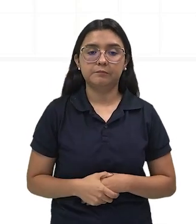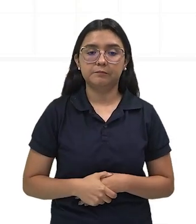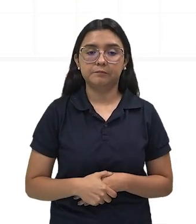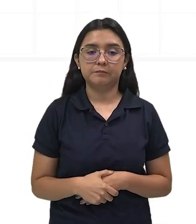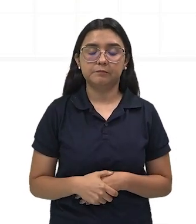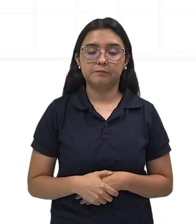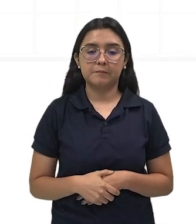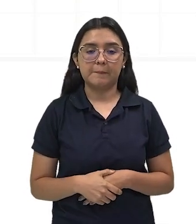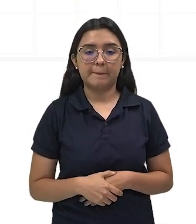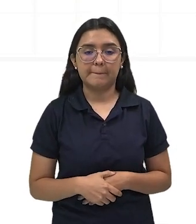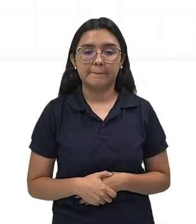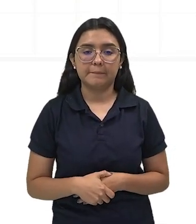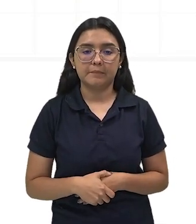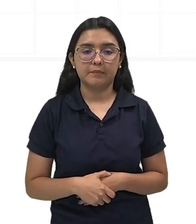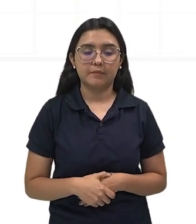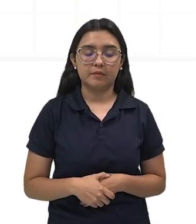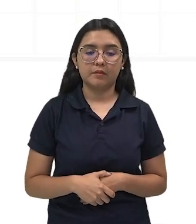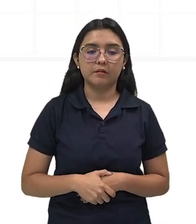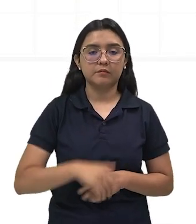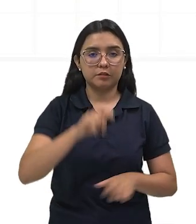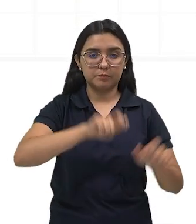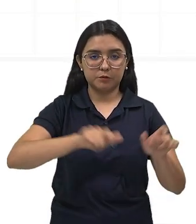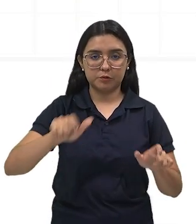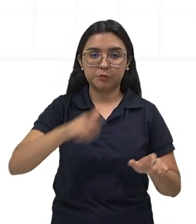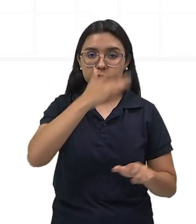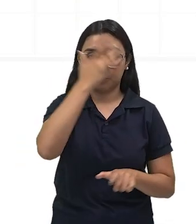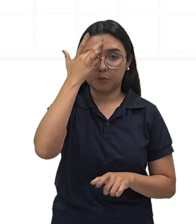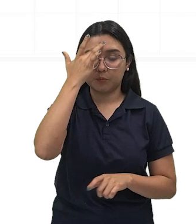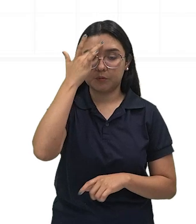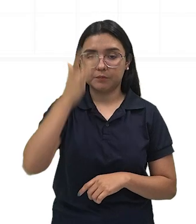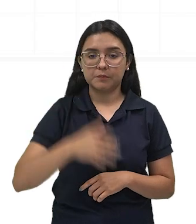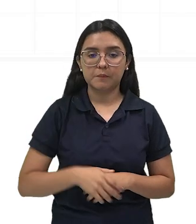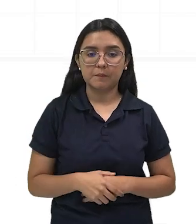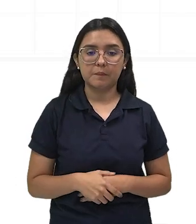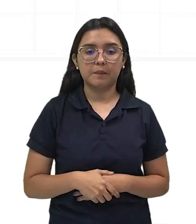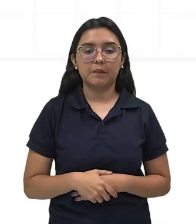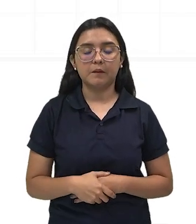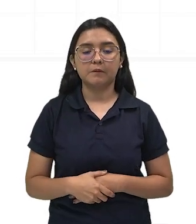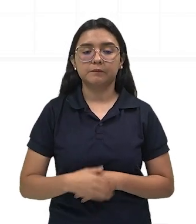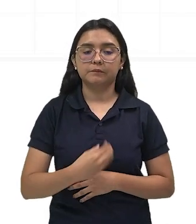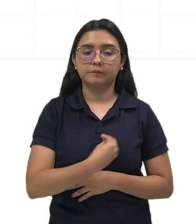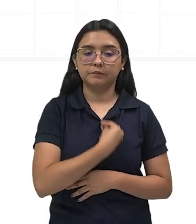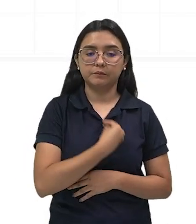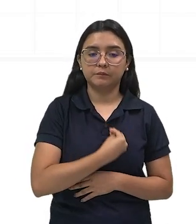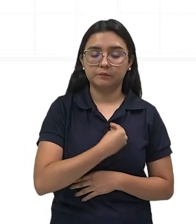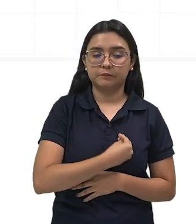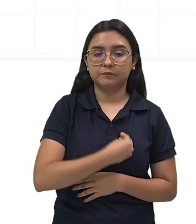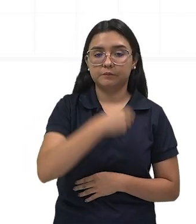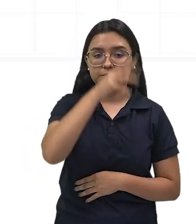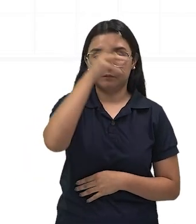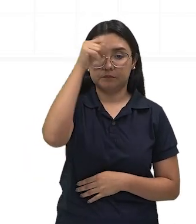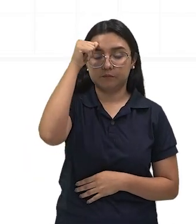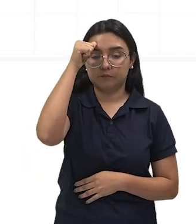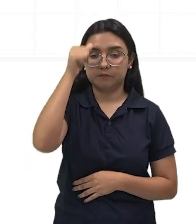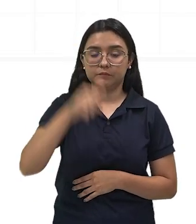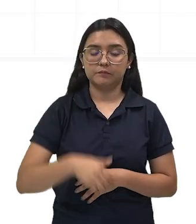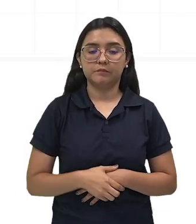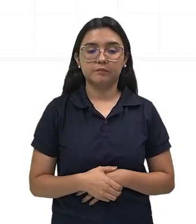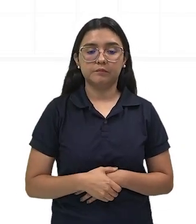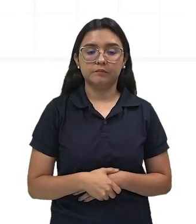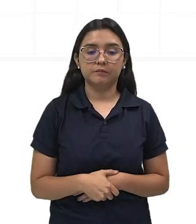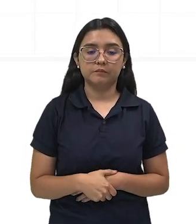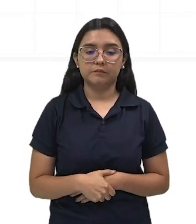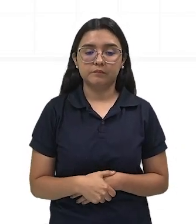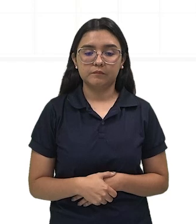indivíduos mesmo. Nós estamos falando das pessoas, né? Dos moradores da cidade. Então, nós vamos